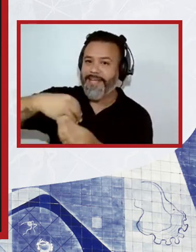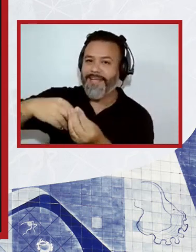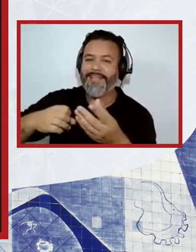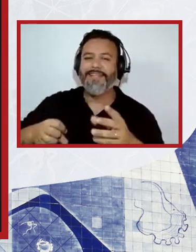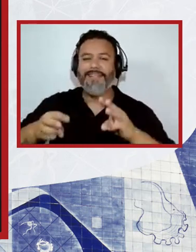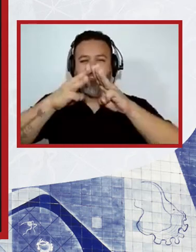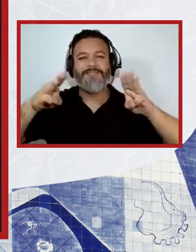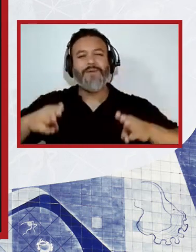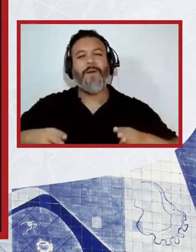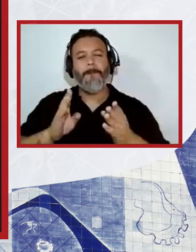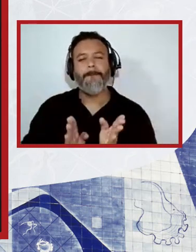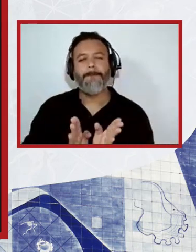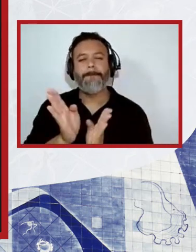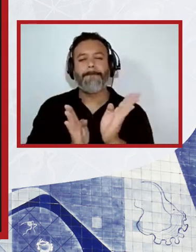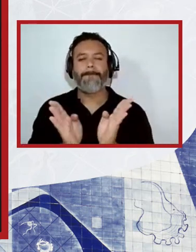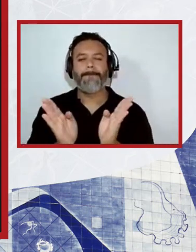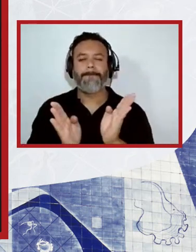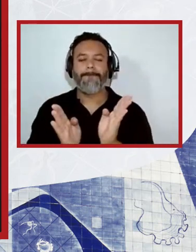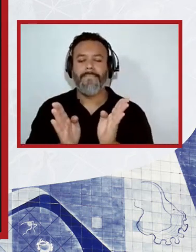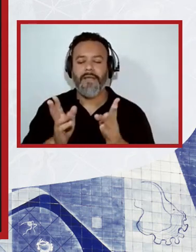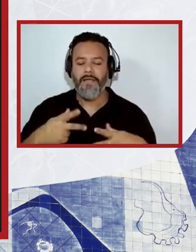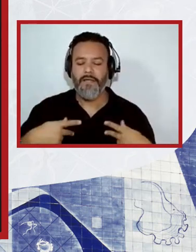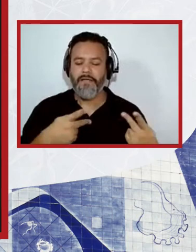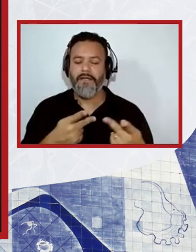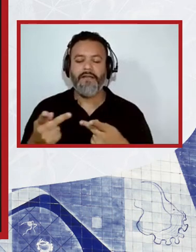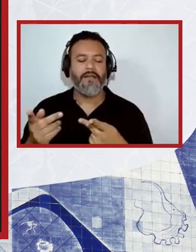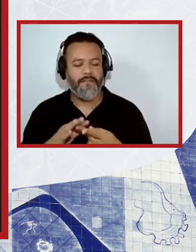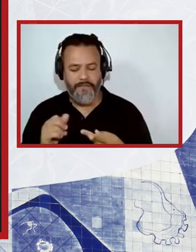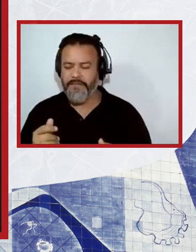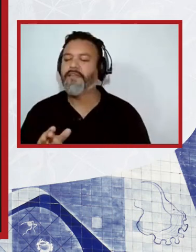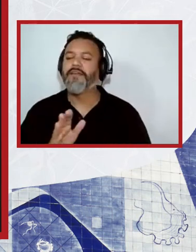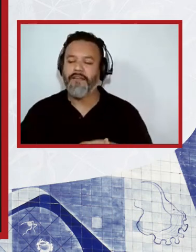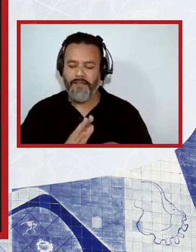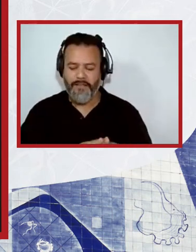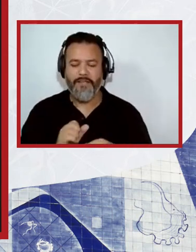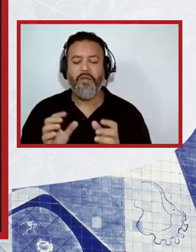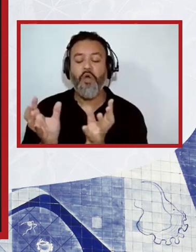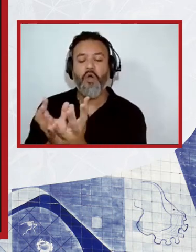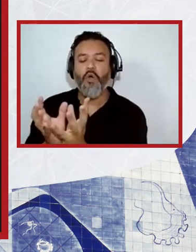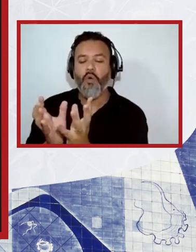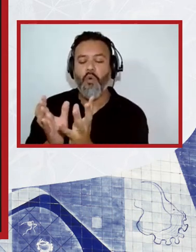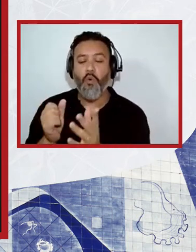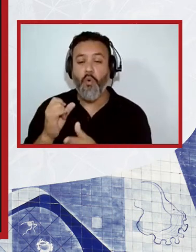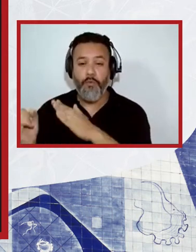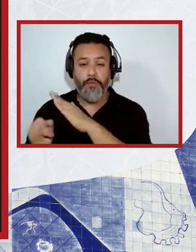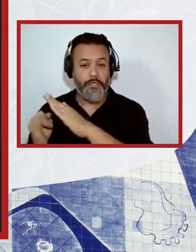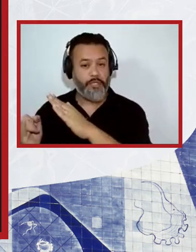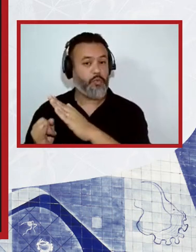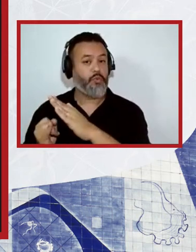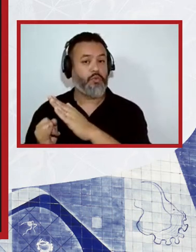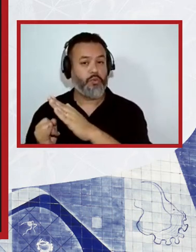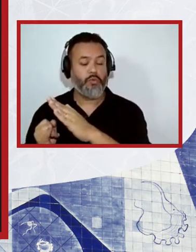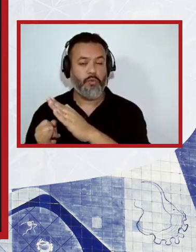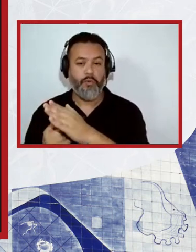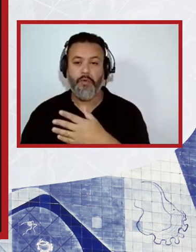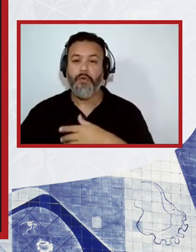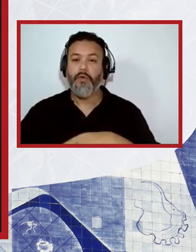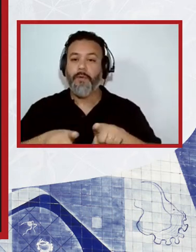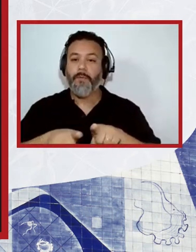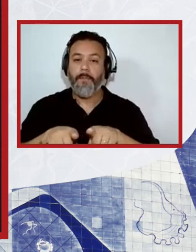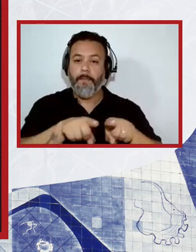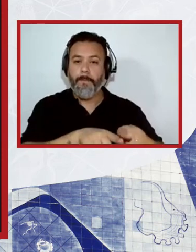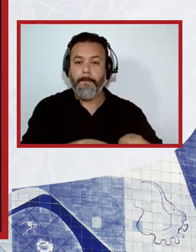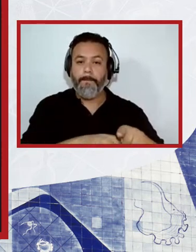faz a visita com grupos institucionalizados, em parceria com o Museu da